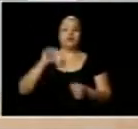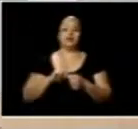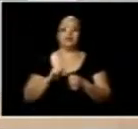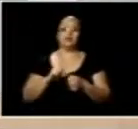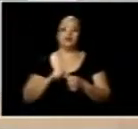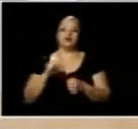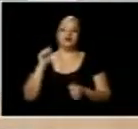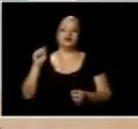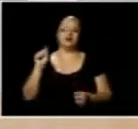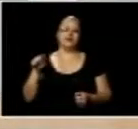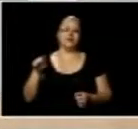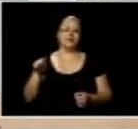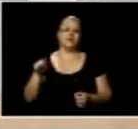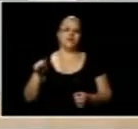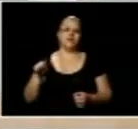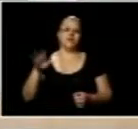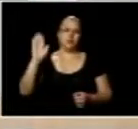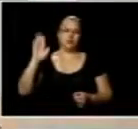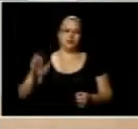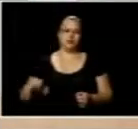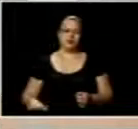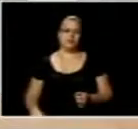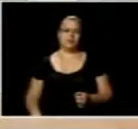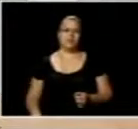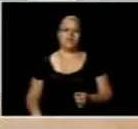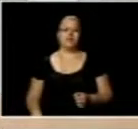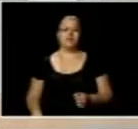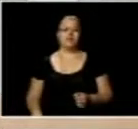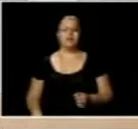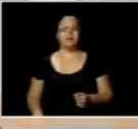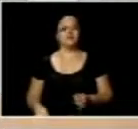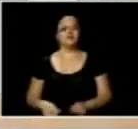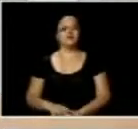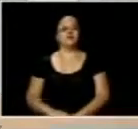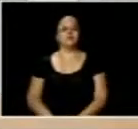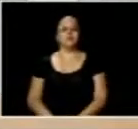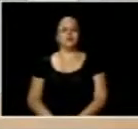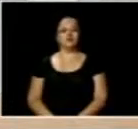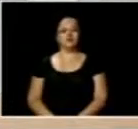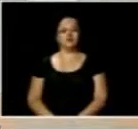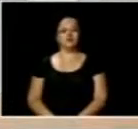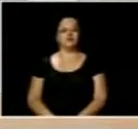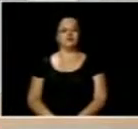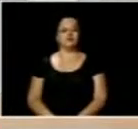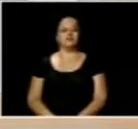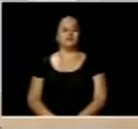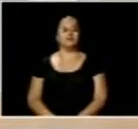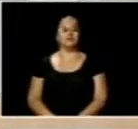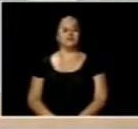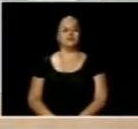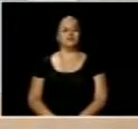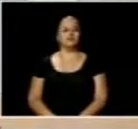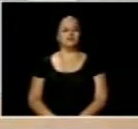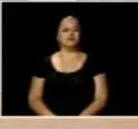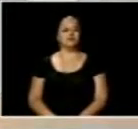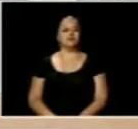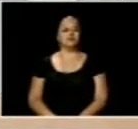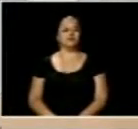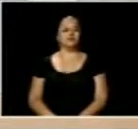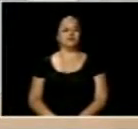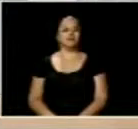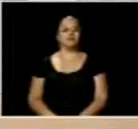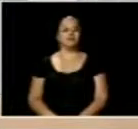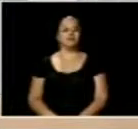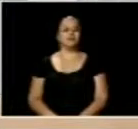de Down. Essa vai ser a secretária de Cultura de Taubaté? Essa é a minha pergunta. Prefeito, você não sabia dessa